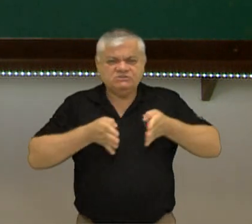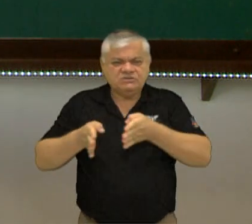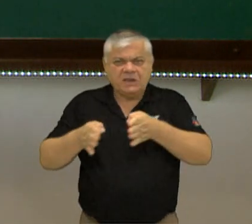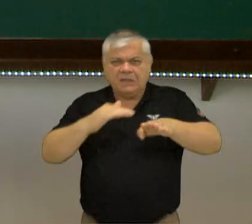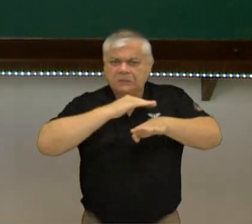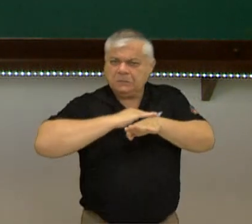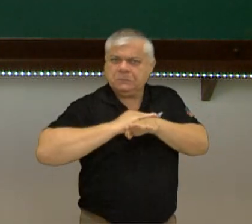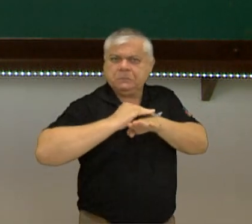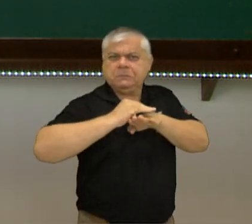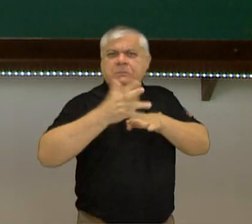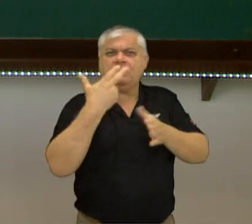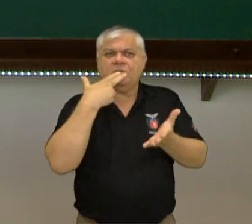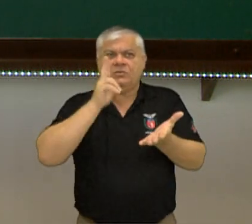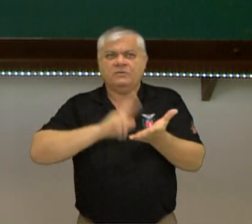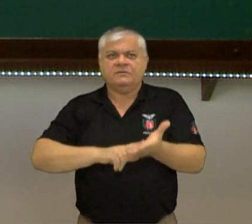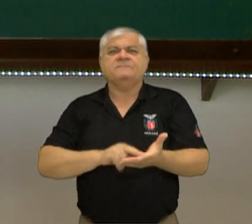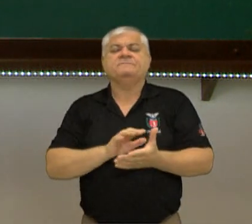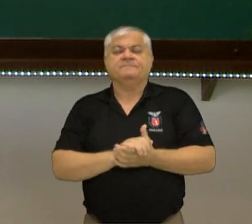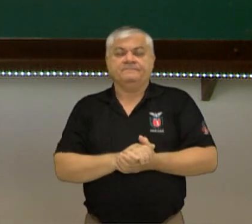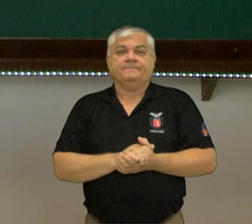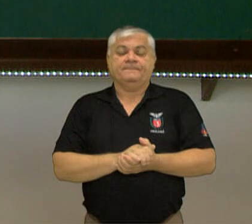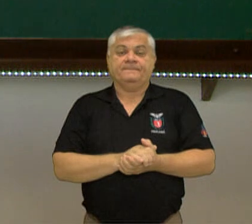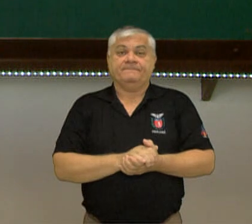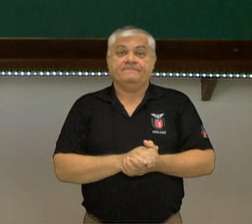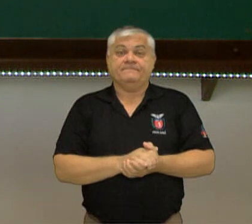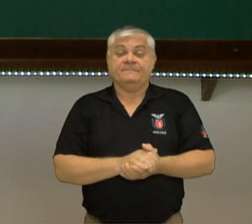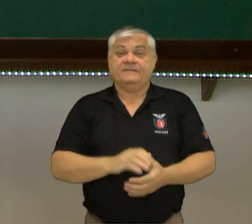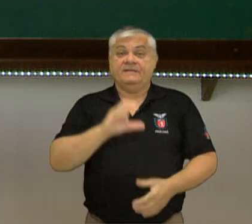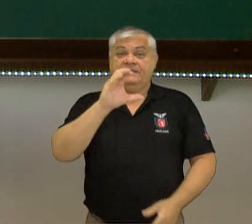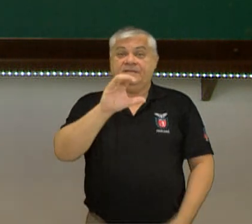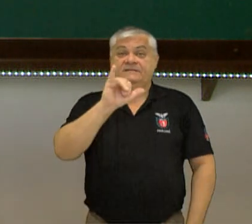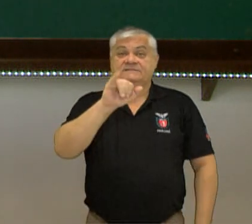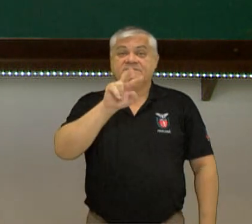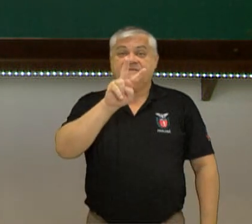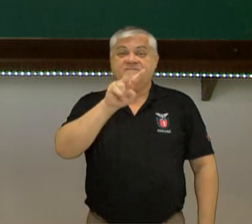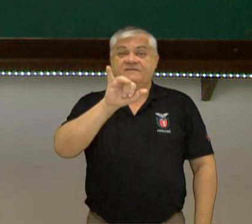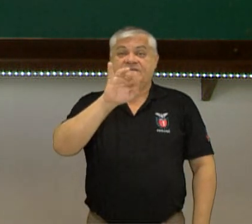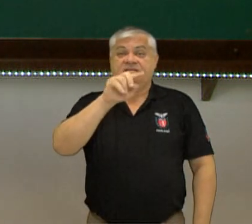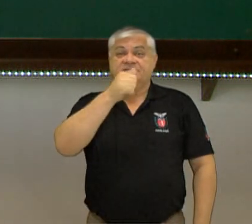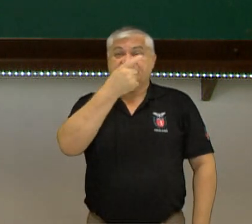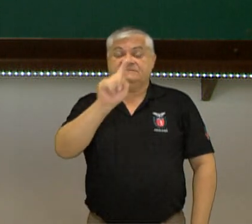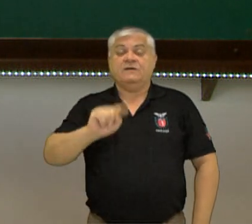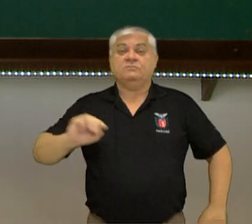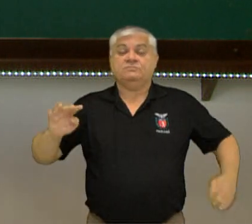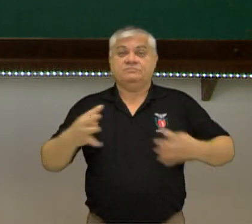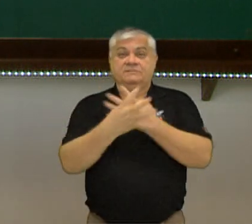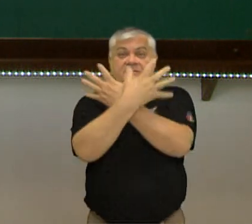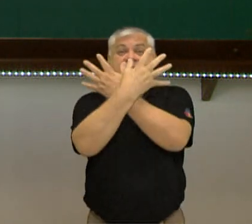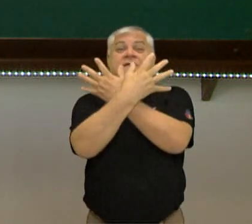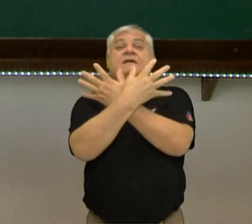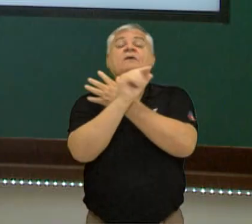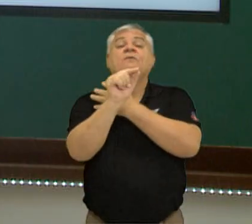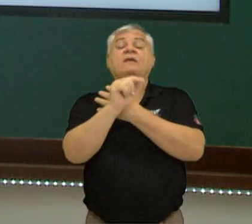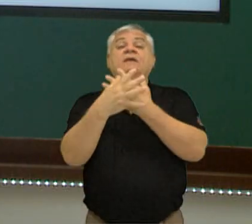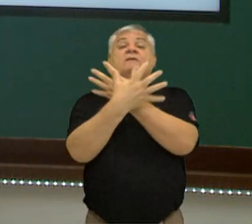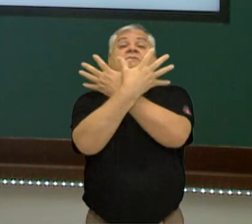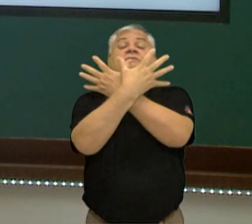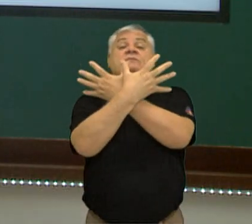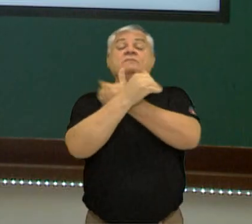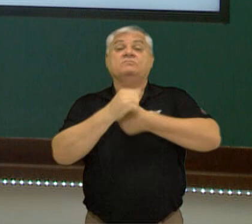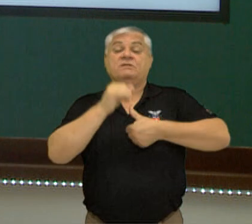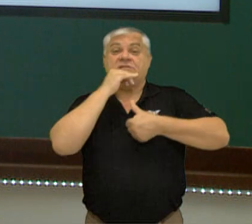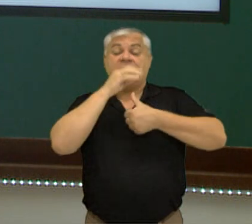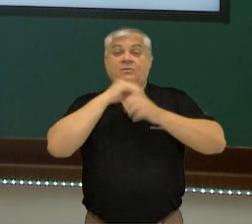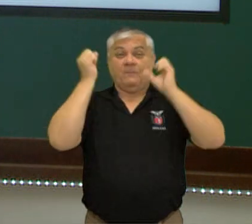de correio, né? Civilização asteca. Os astecas ocuparam a região central do